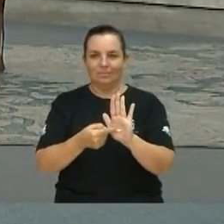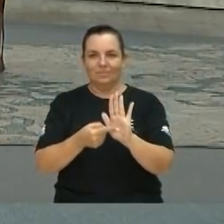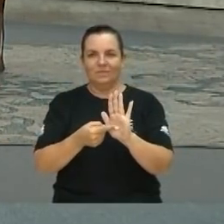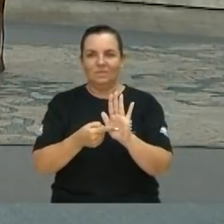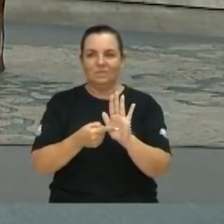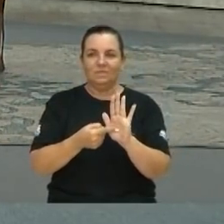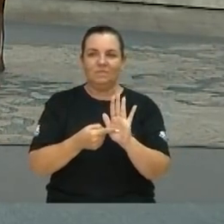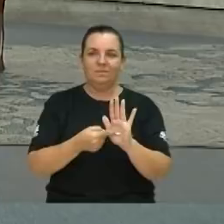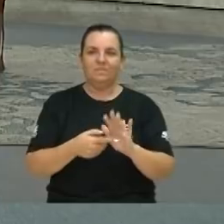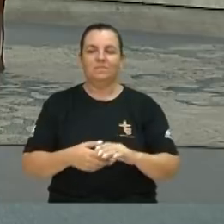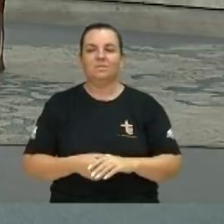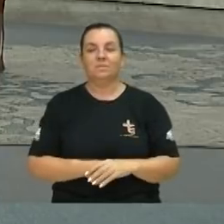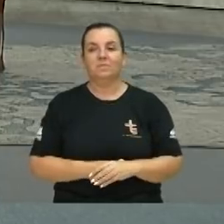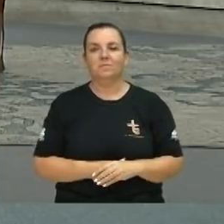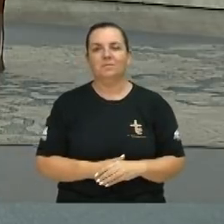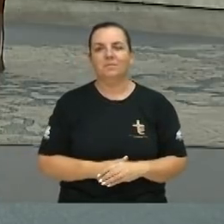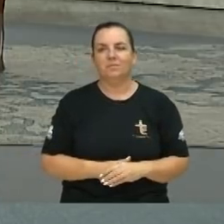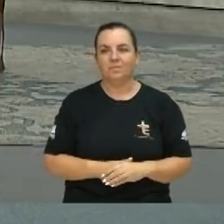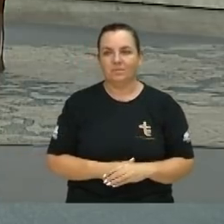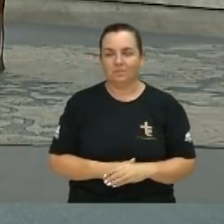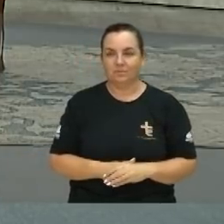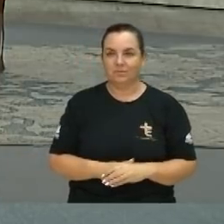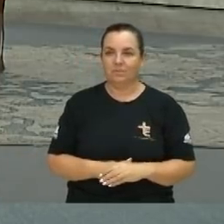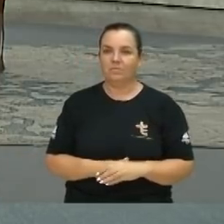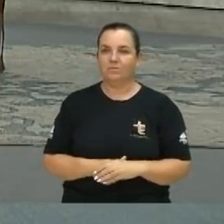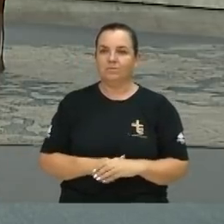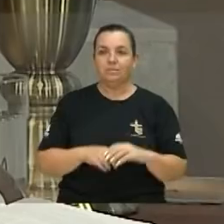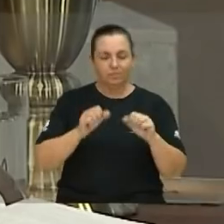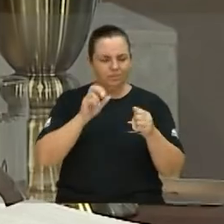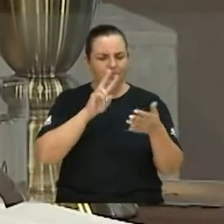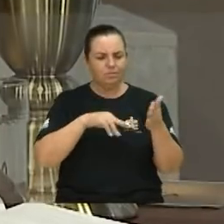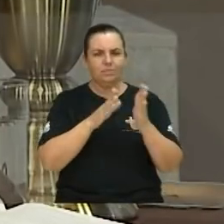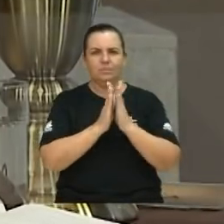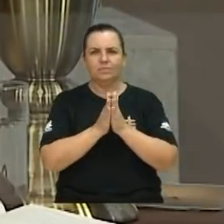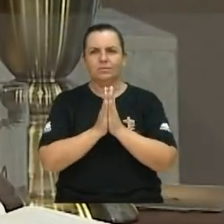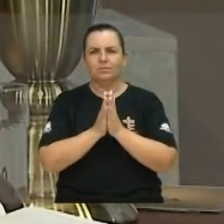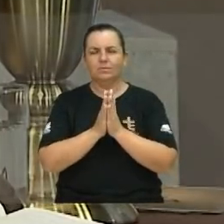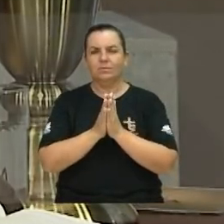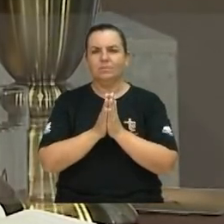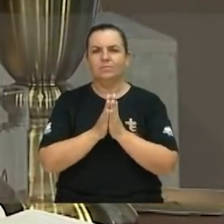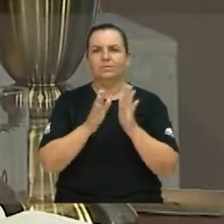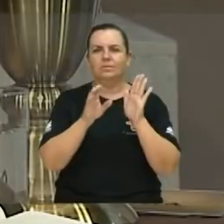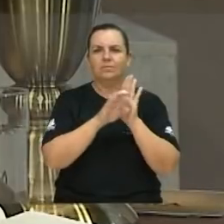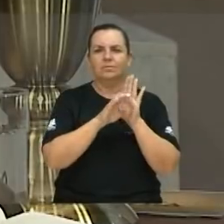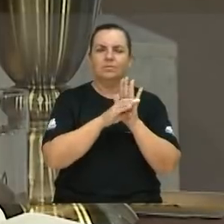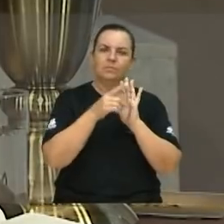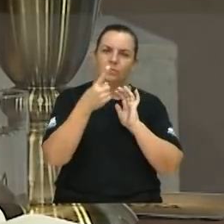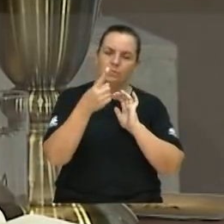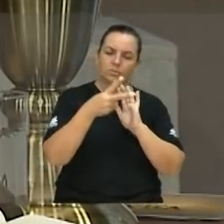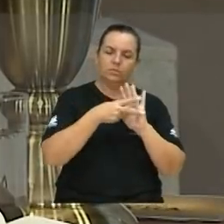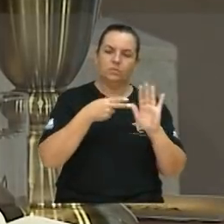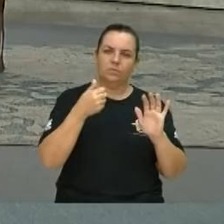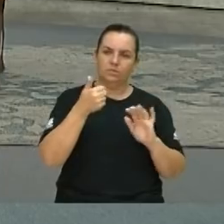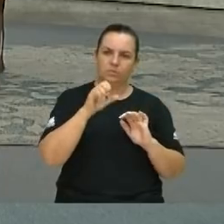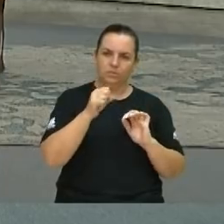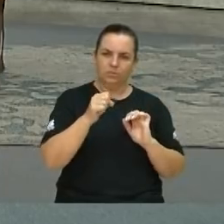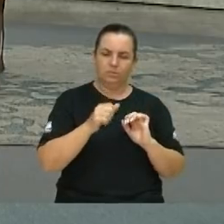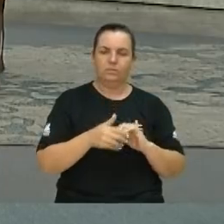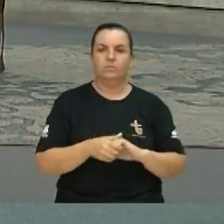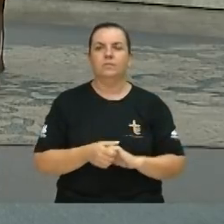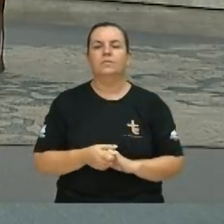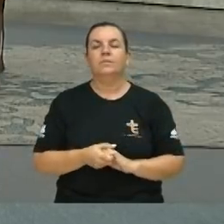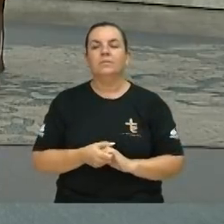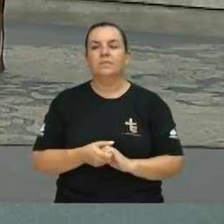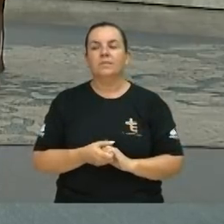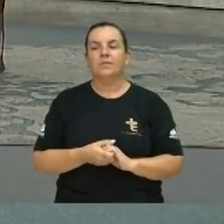que ele está a revelado se pode ler por favor william capítulo 1 versículo 18 por favor